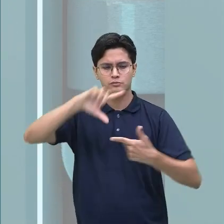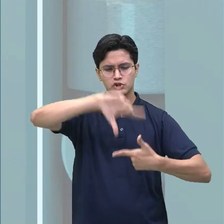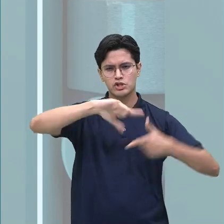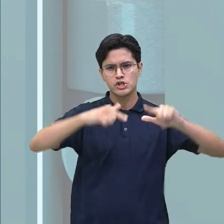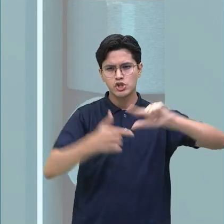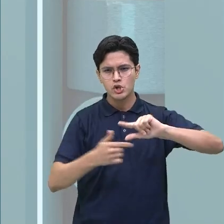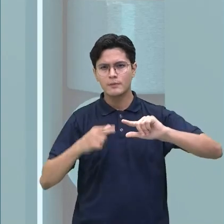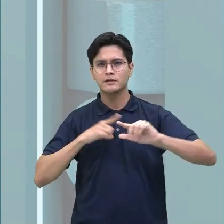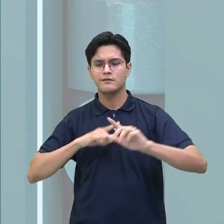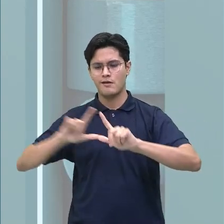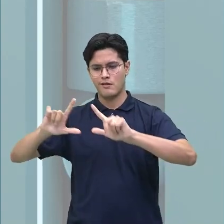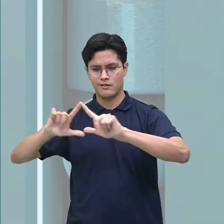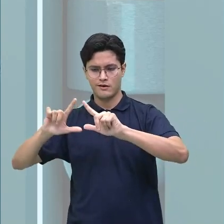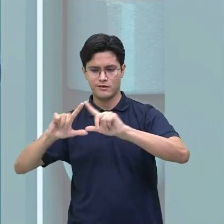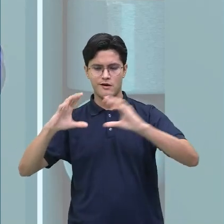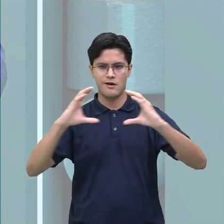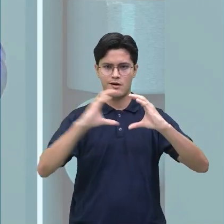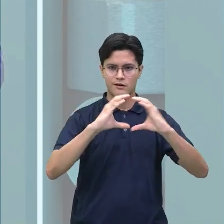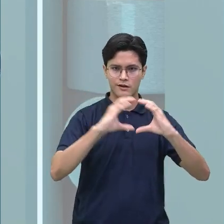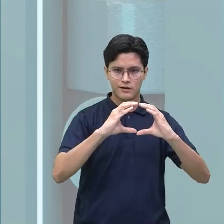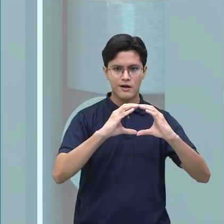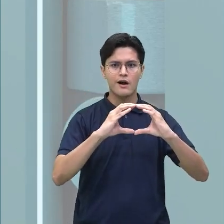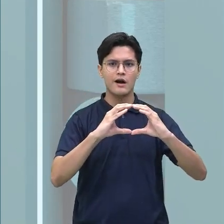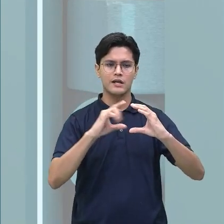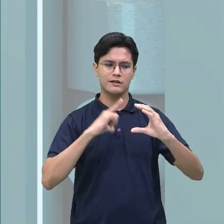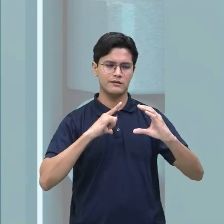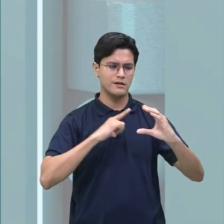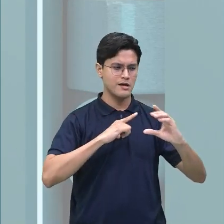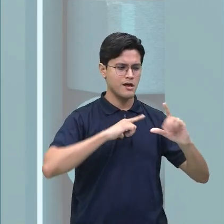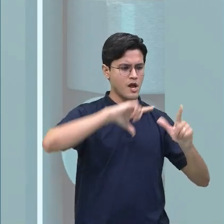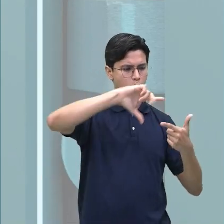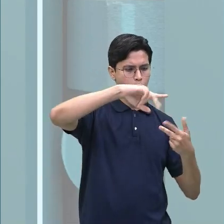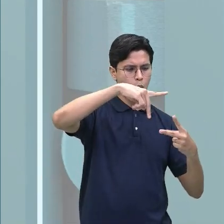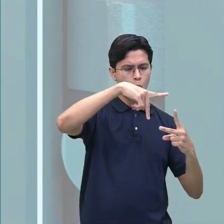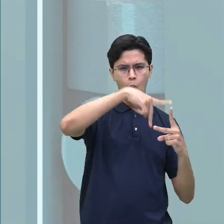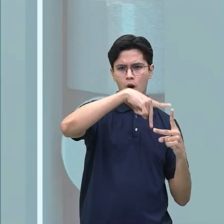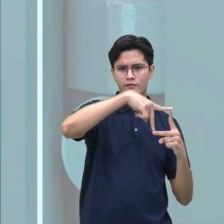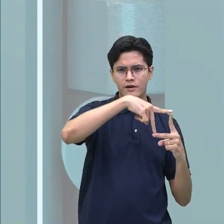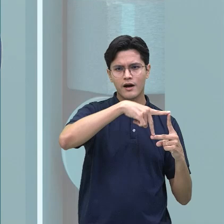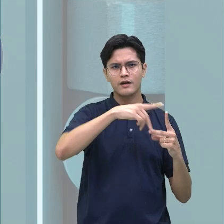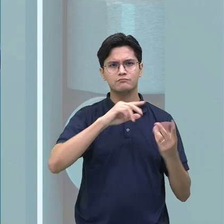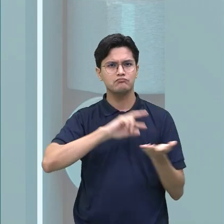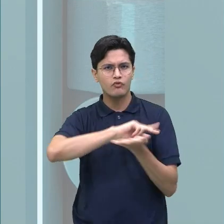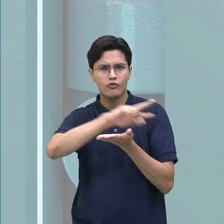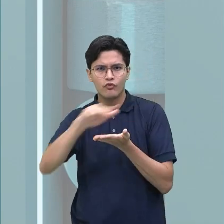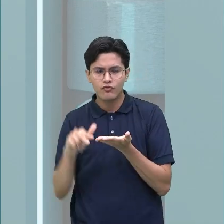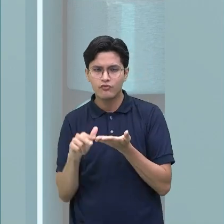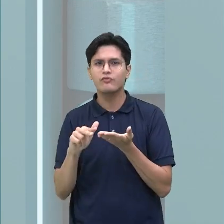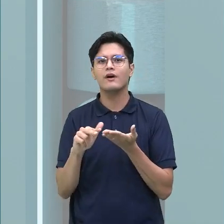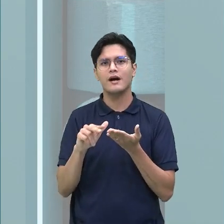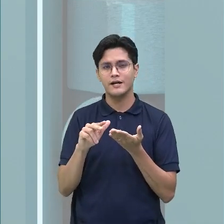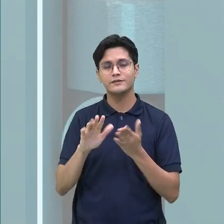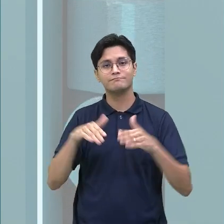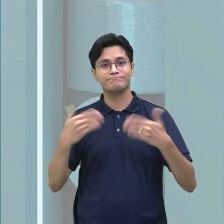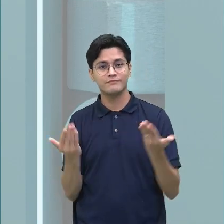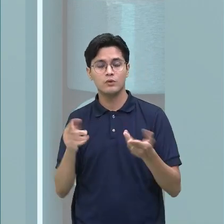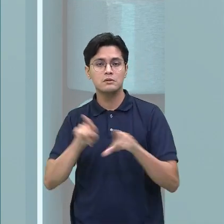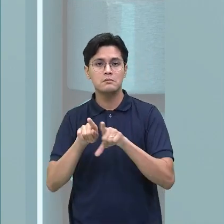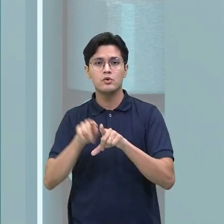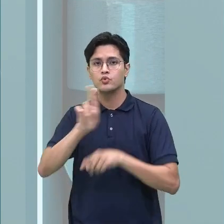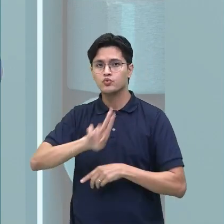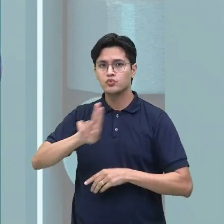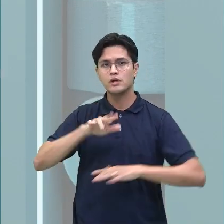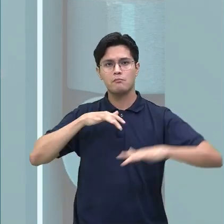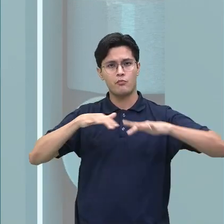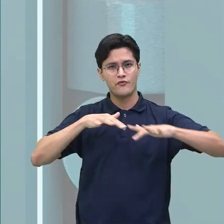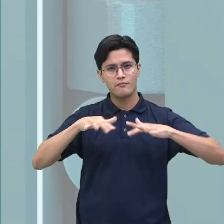você perceber que é uma esfera, que é um círculo. Então as cores são utilizadas e os movimentos através da música também, que é uma